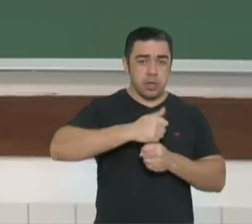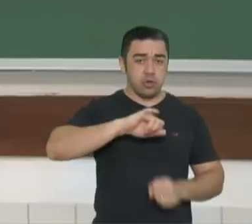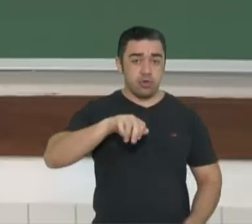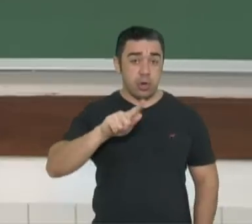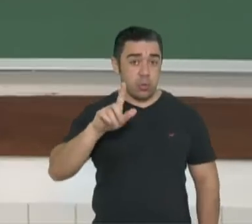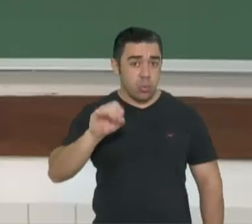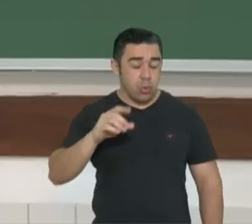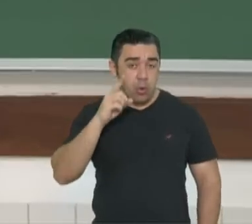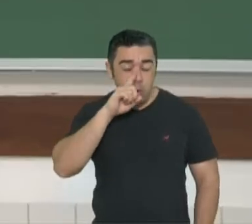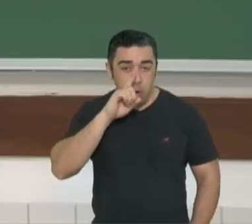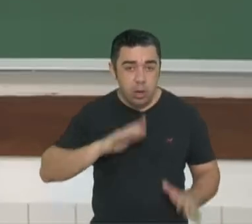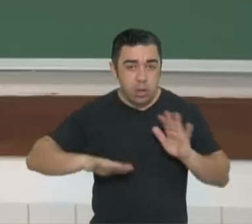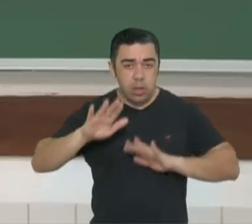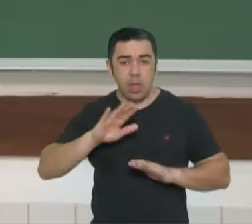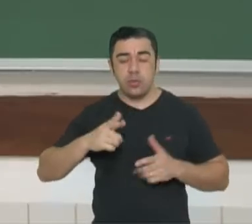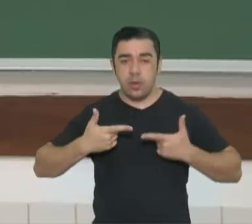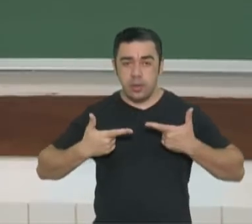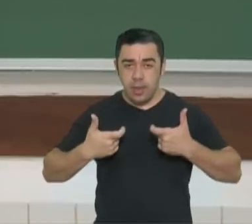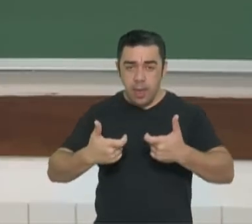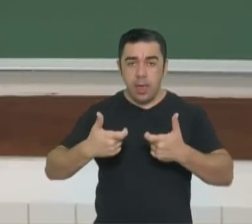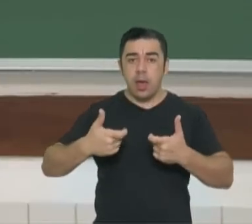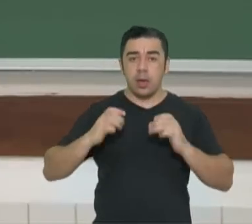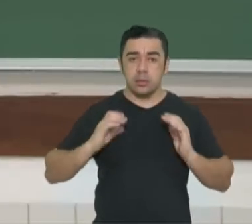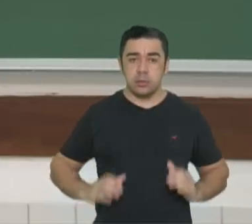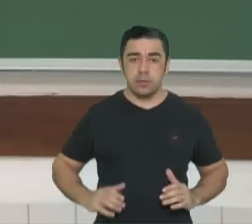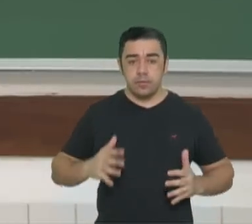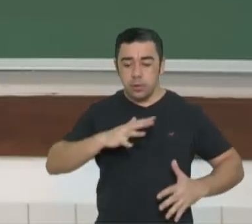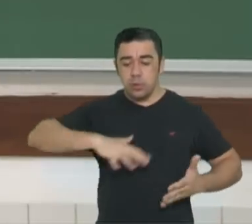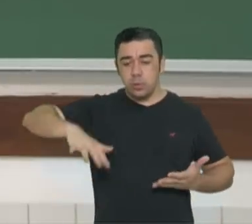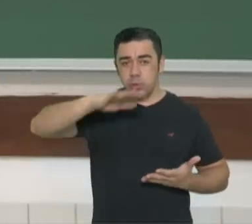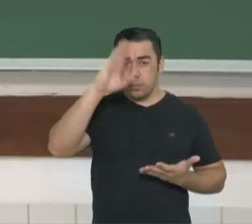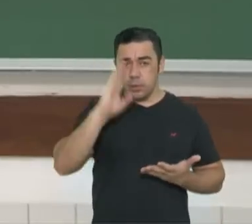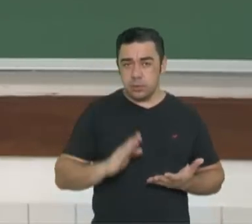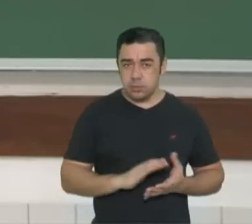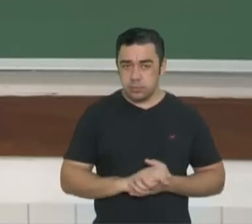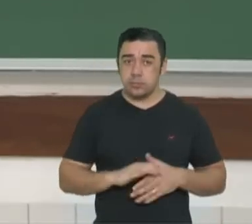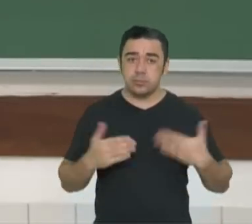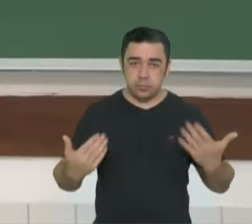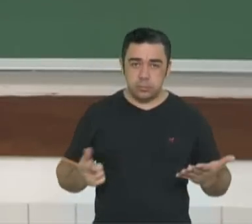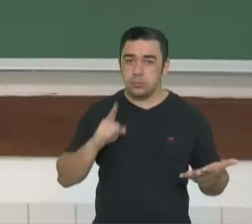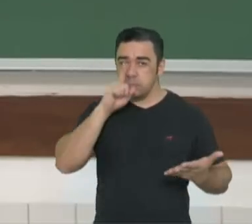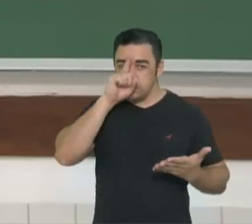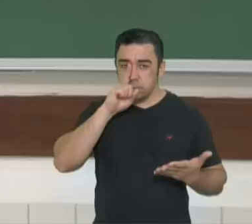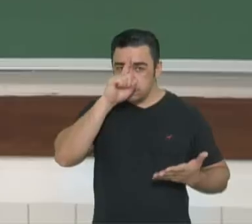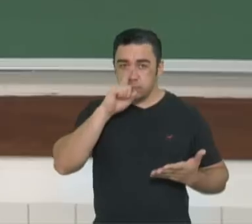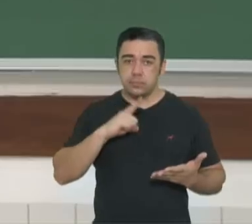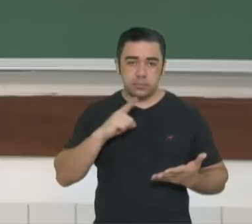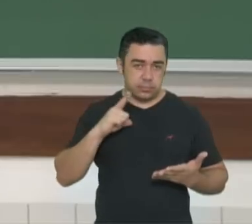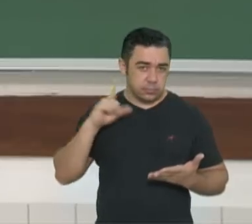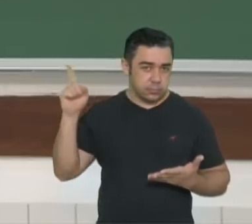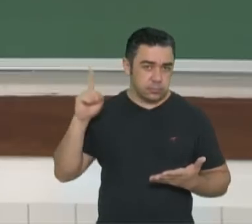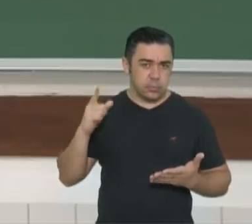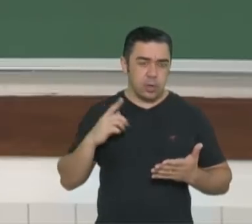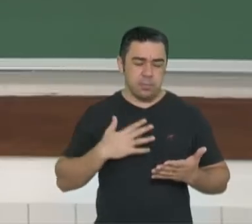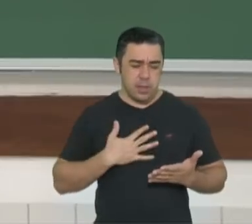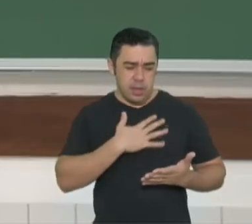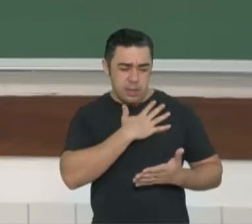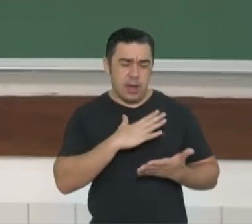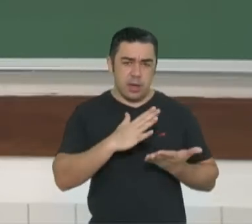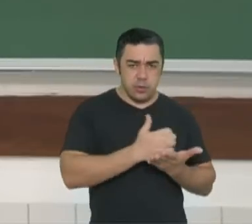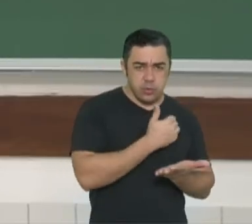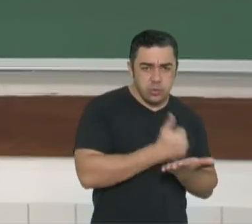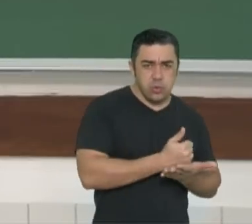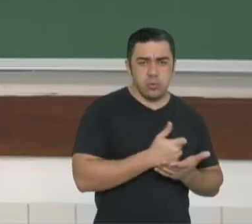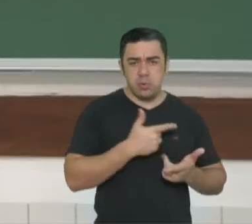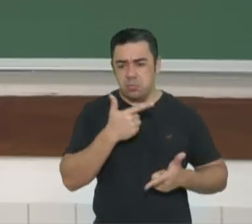de guerra civil no Brasil aí para acontecer, inclusive. Então, um cenário muito complicado. Assumem os militares, impeachment,